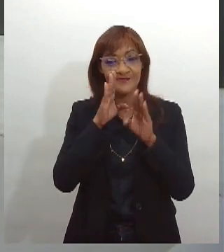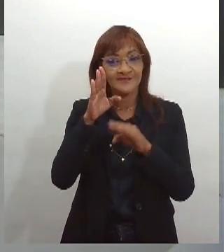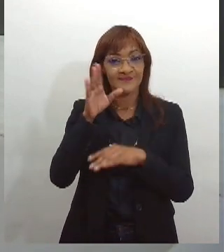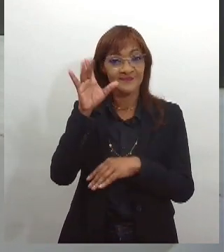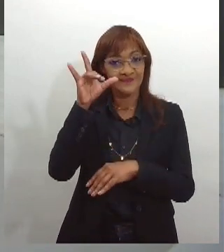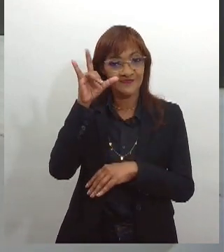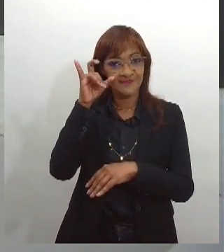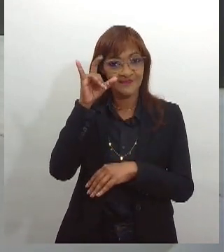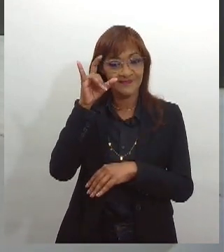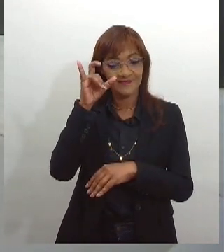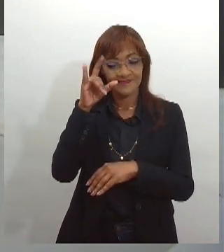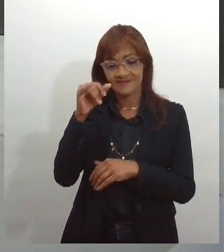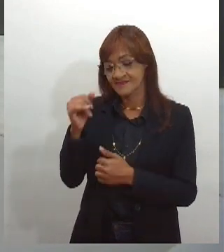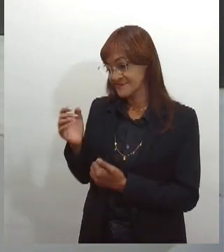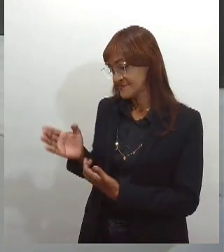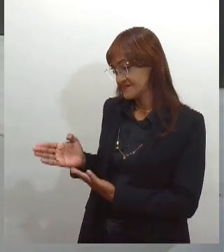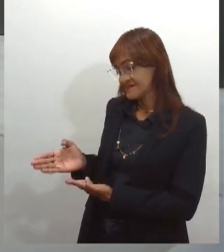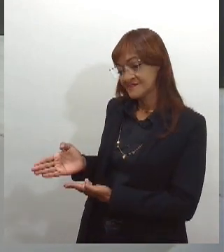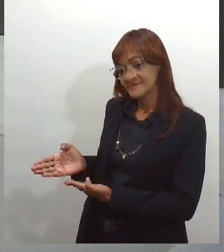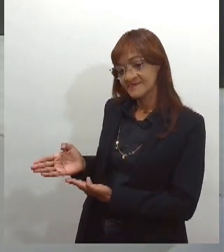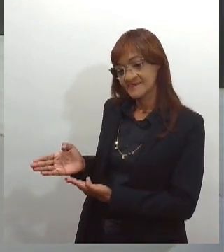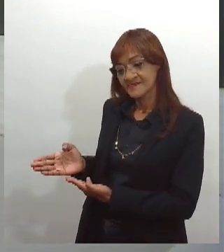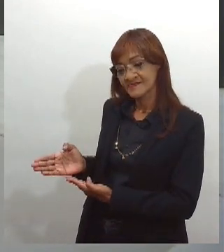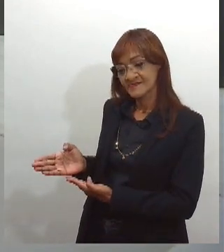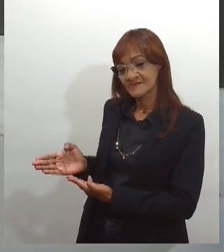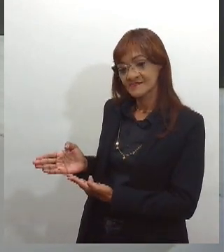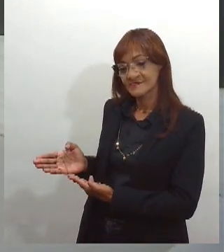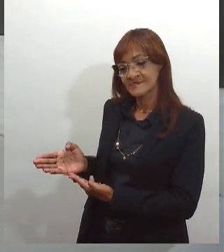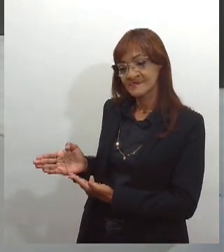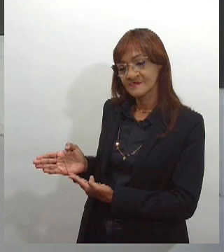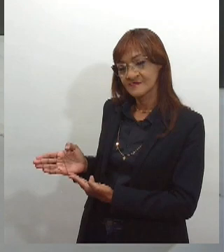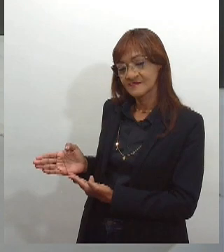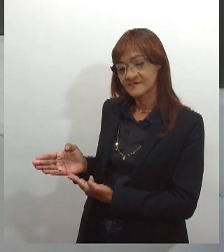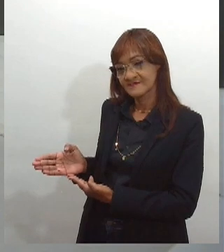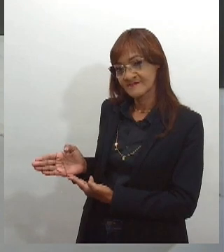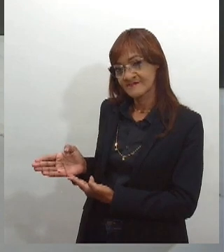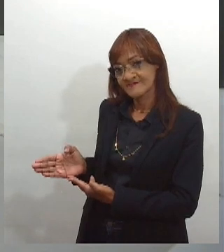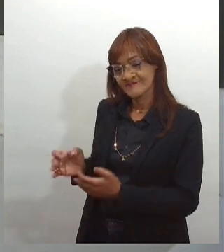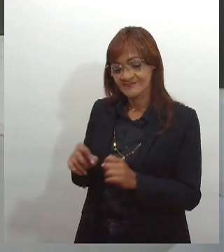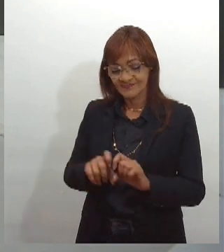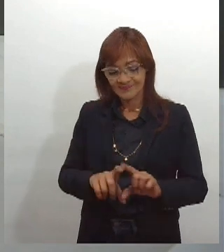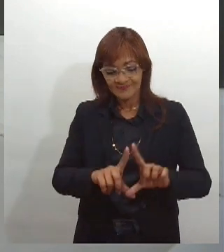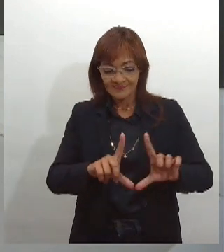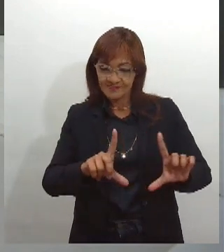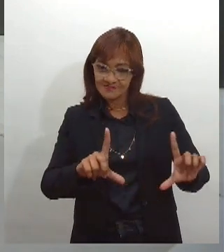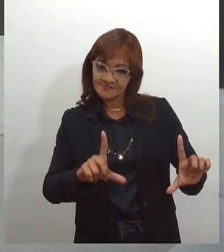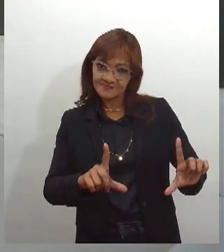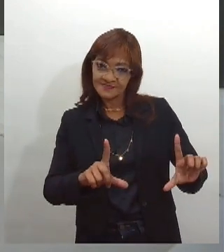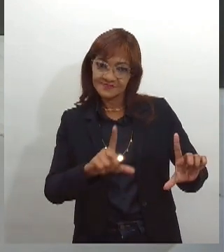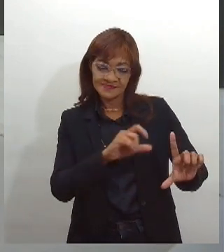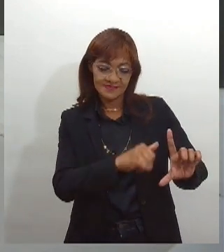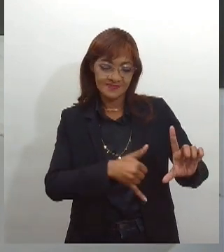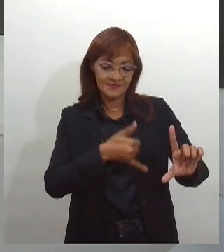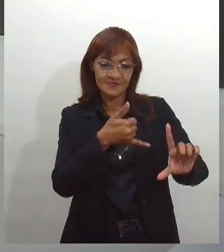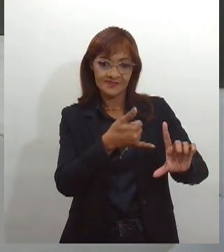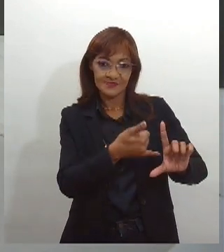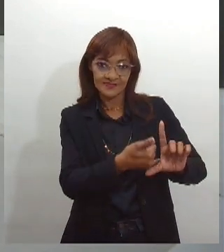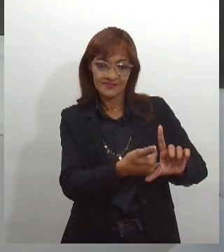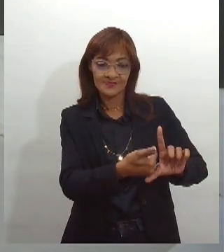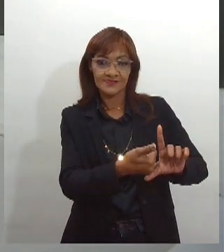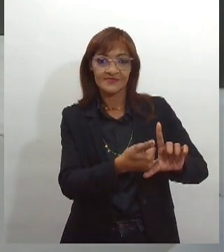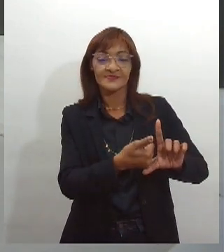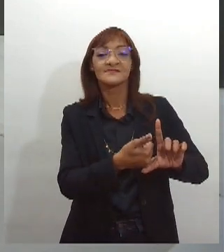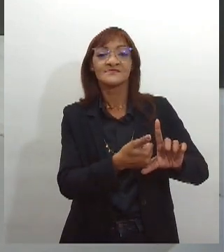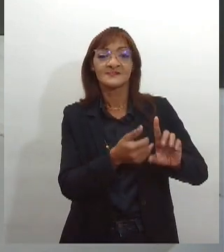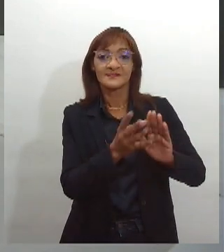do @TVAlese5.2, no Twitter, @TVAlese, e no QR Code aqui na tela você também acessa o nosso canal no YouTube. Um bom